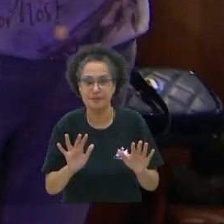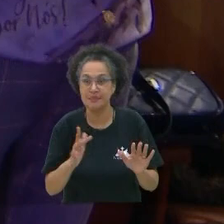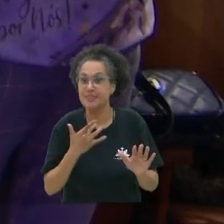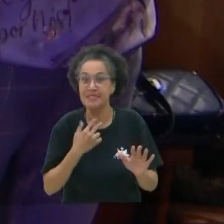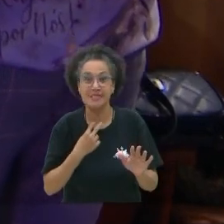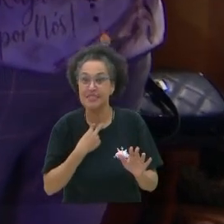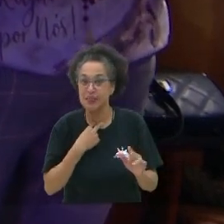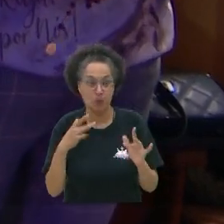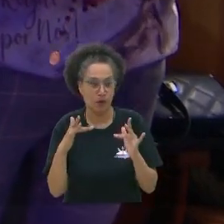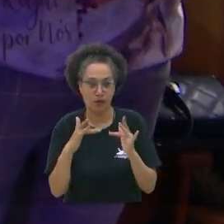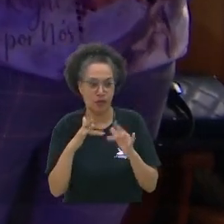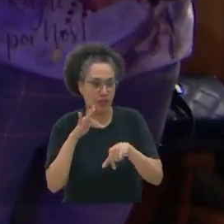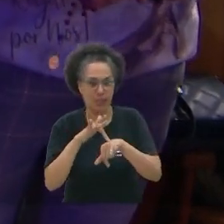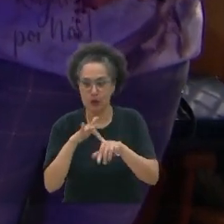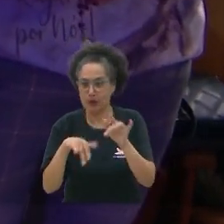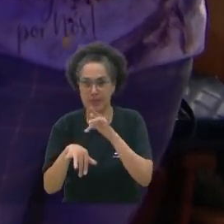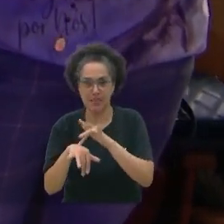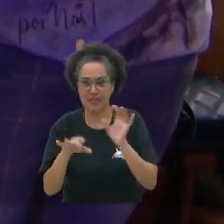encostar.